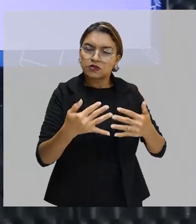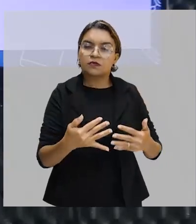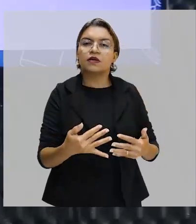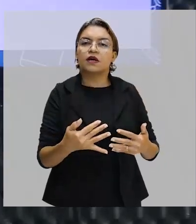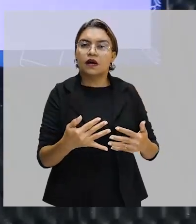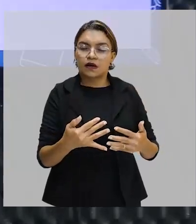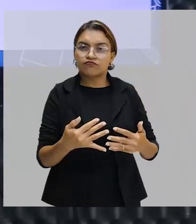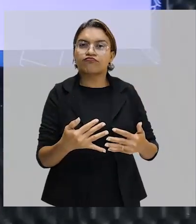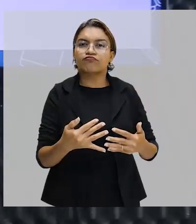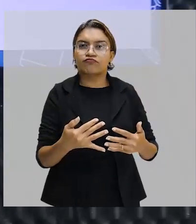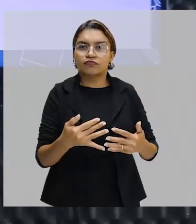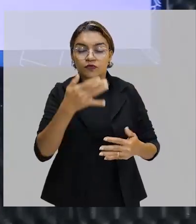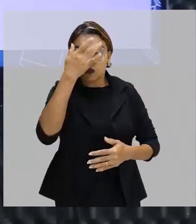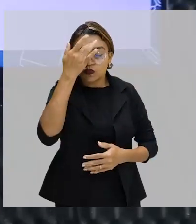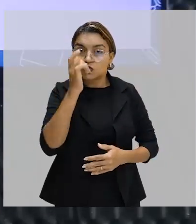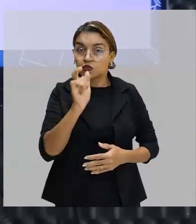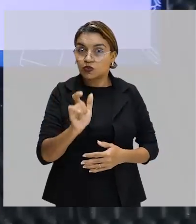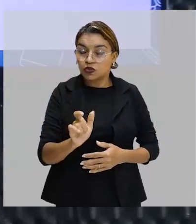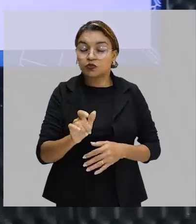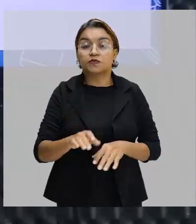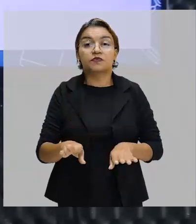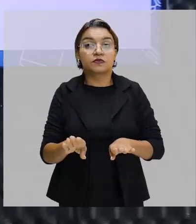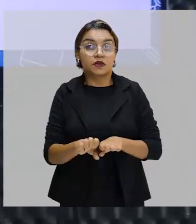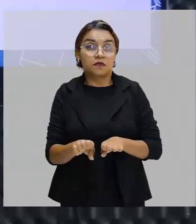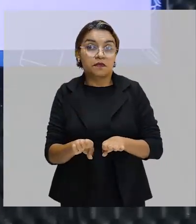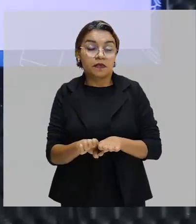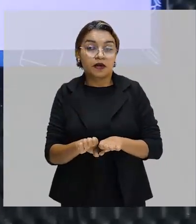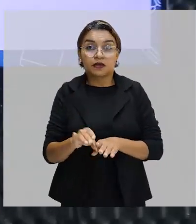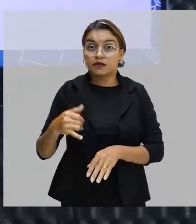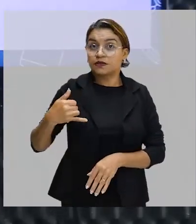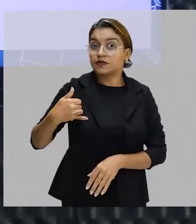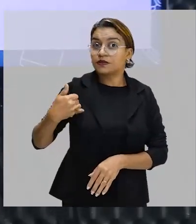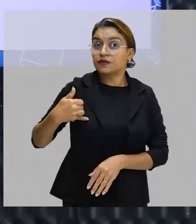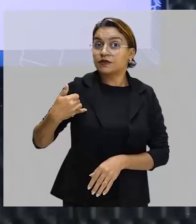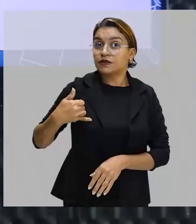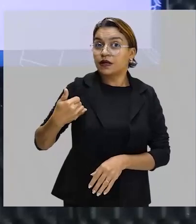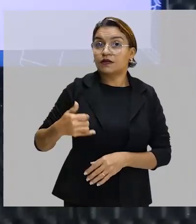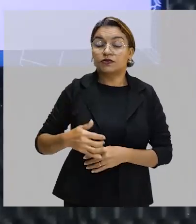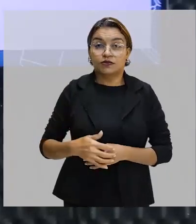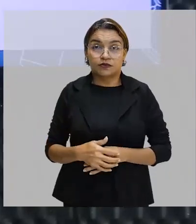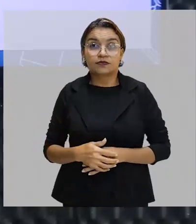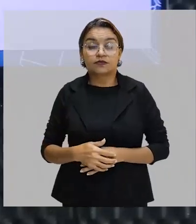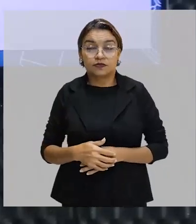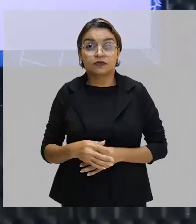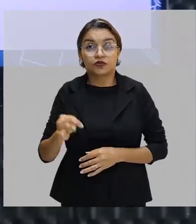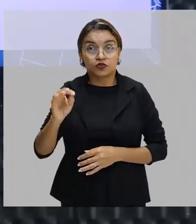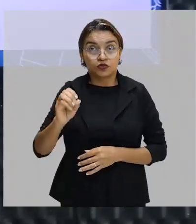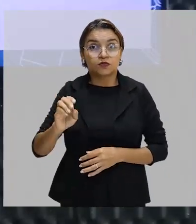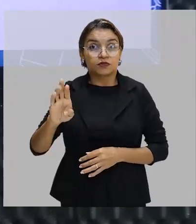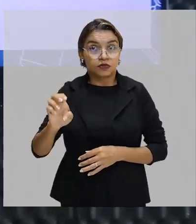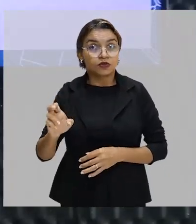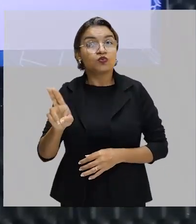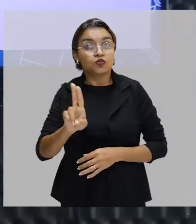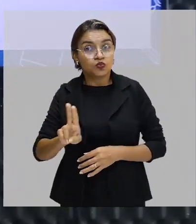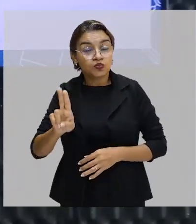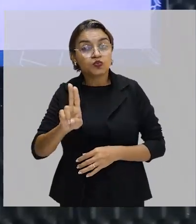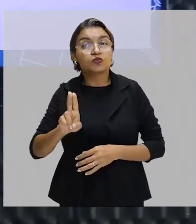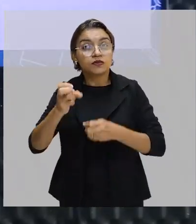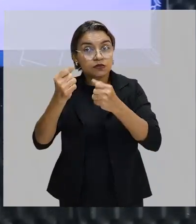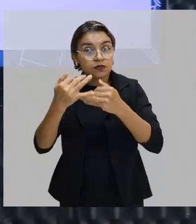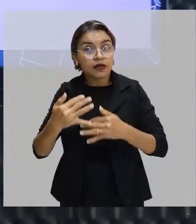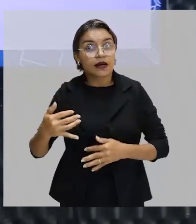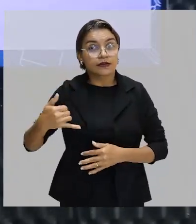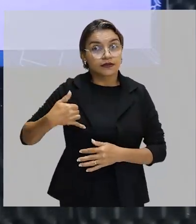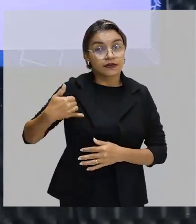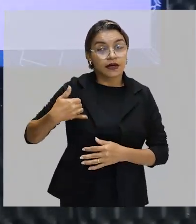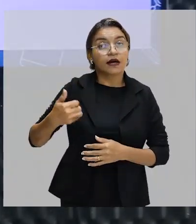de pessoas, de sujeitos. Pode falar de idade. Em inglês, se usa o verbo to be para falar de idade, tá? Eu expliquei